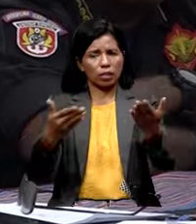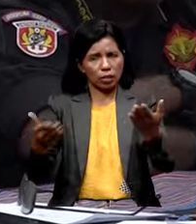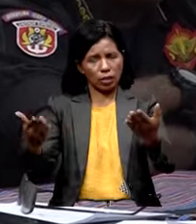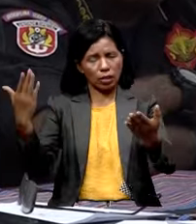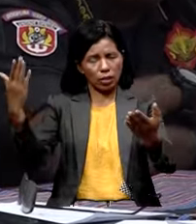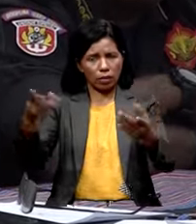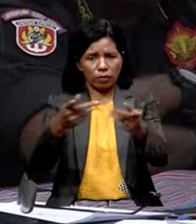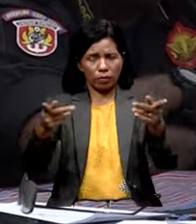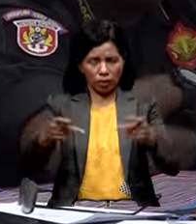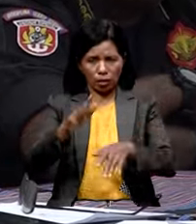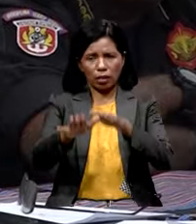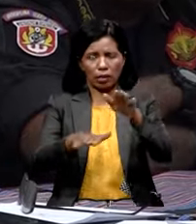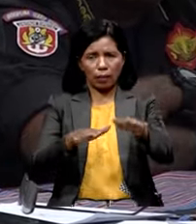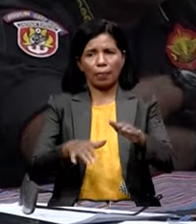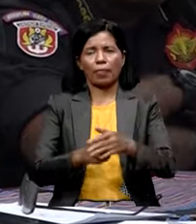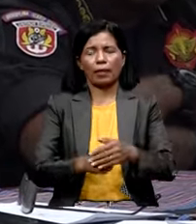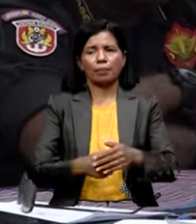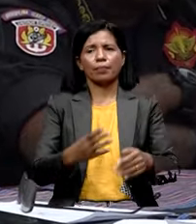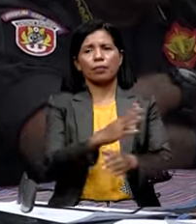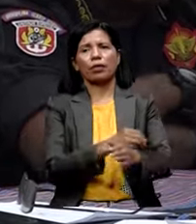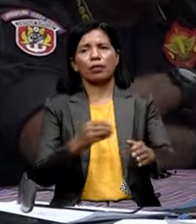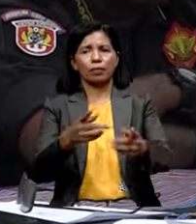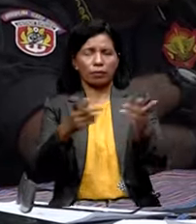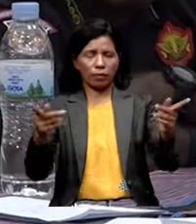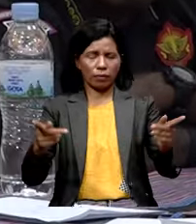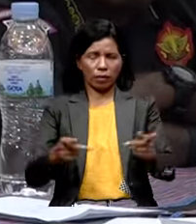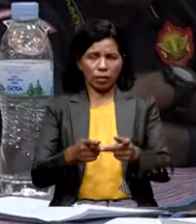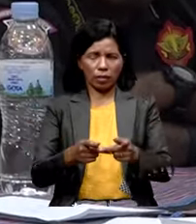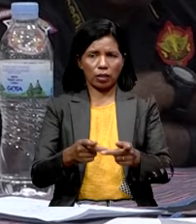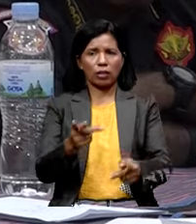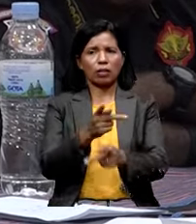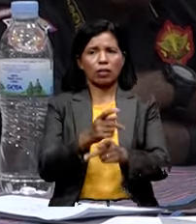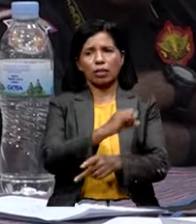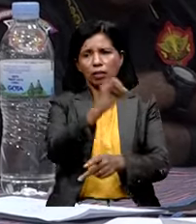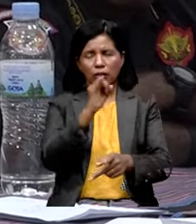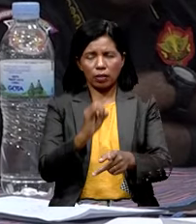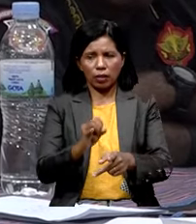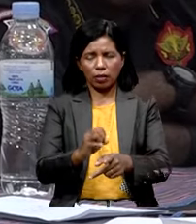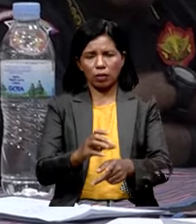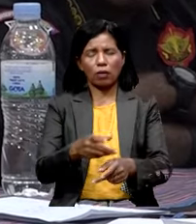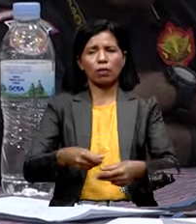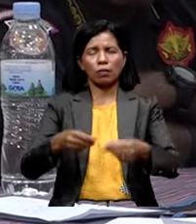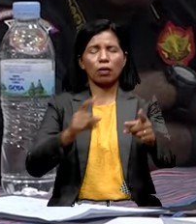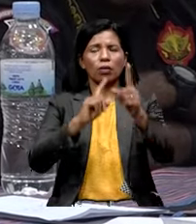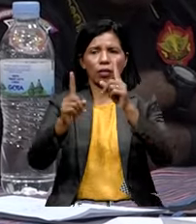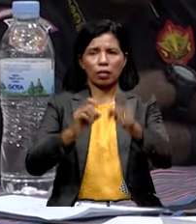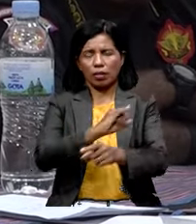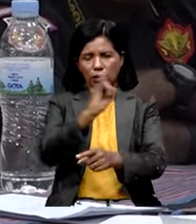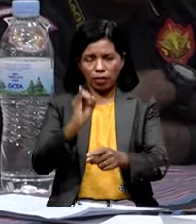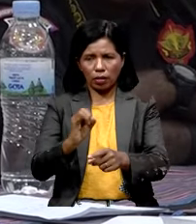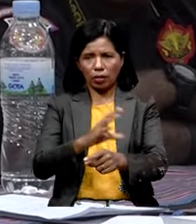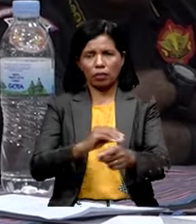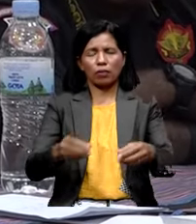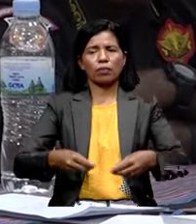troto arleten o fansa san iha area protegida. Identifica no notifica. Notifica